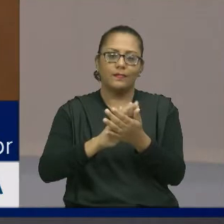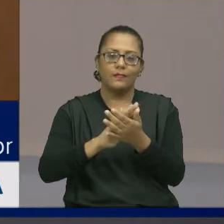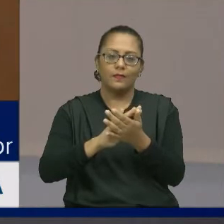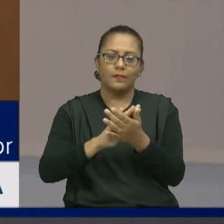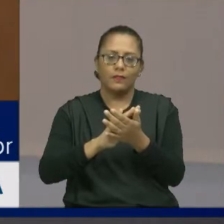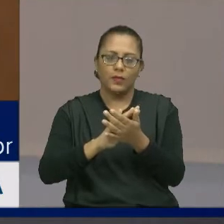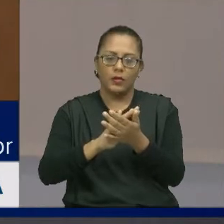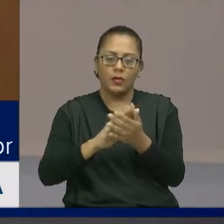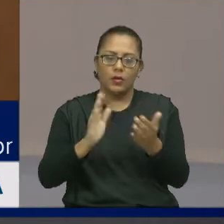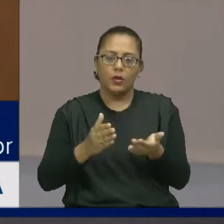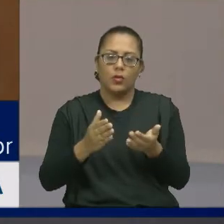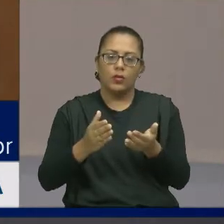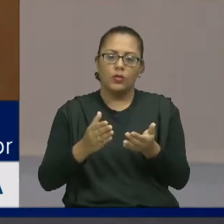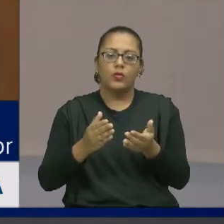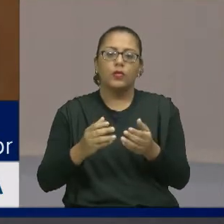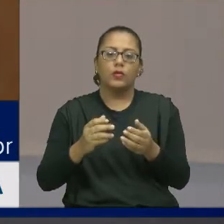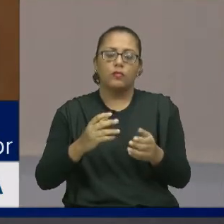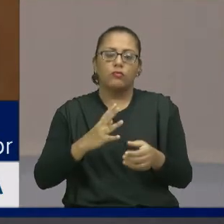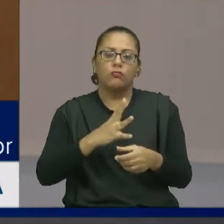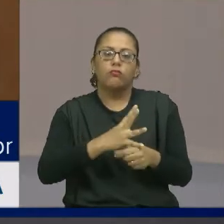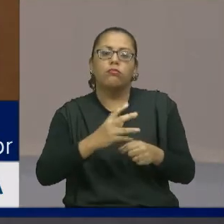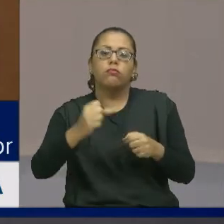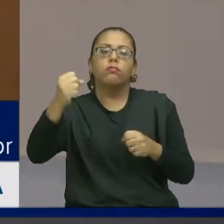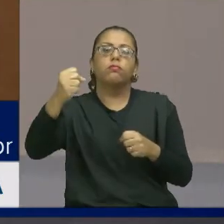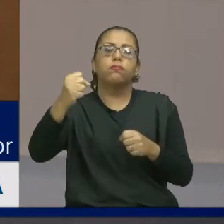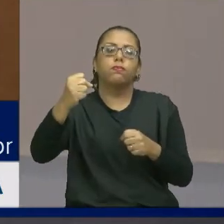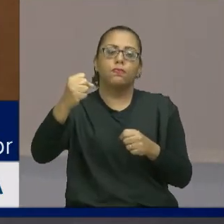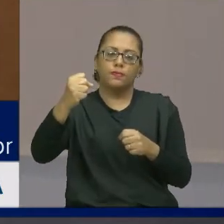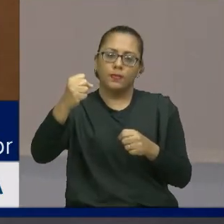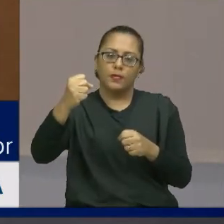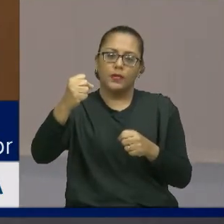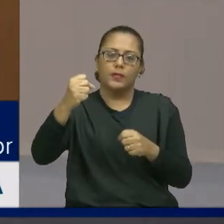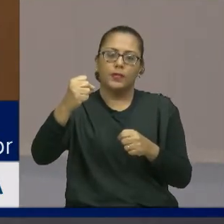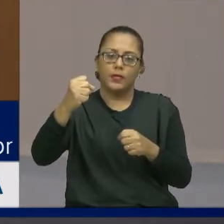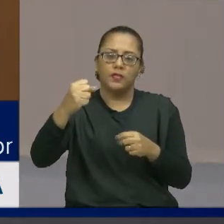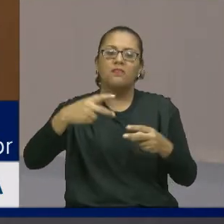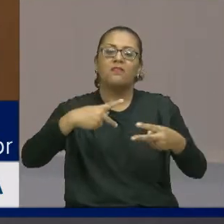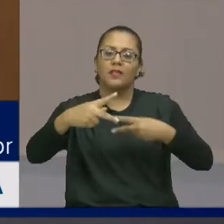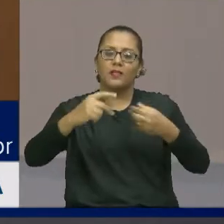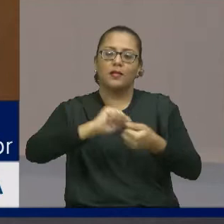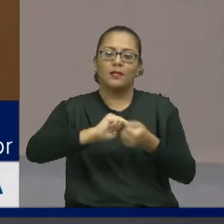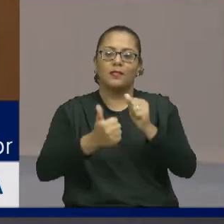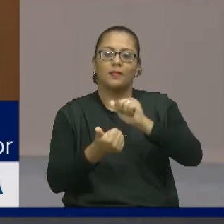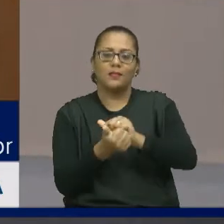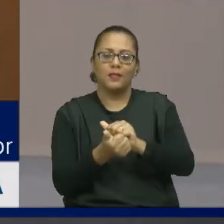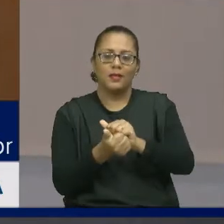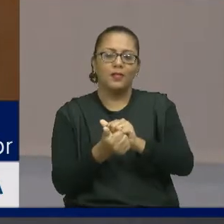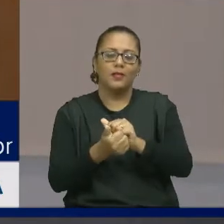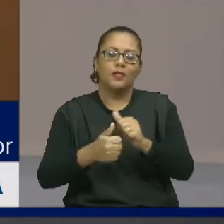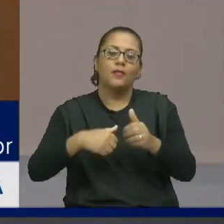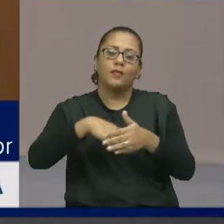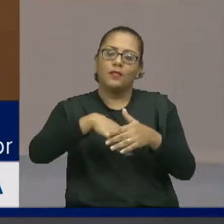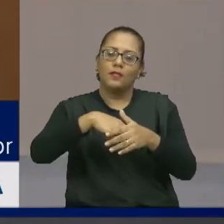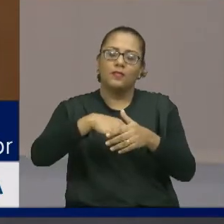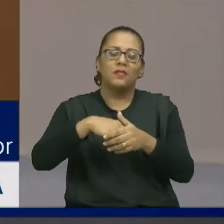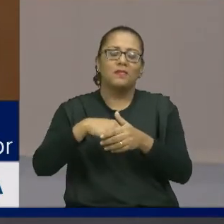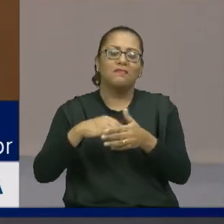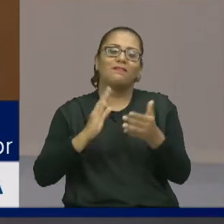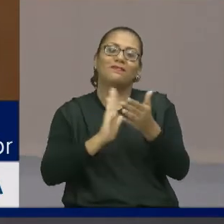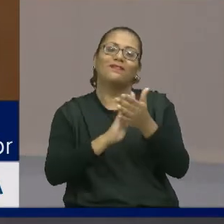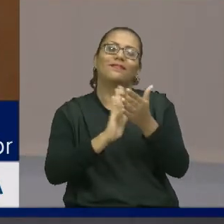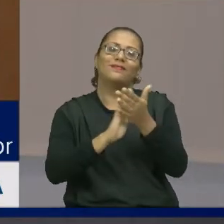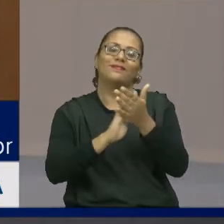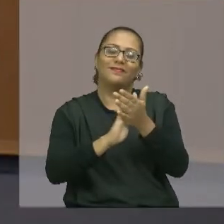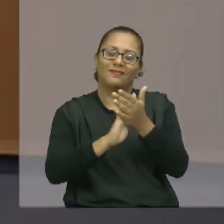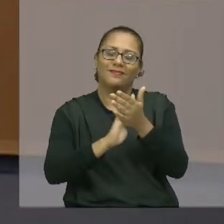aqui o troféu de campeão do São José Esporte Clube. Parabéns, Robertinho, sei que você é uma